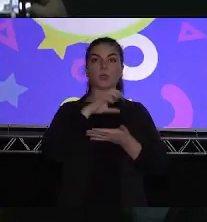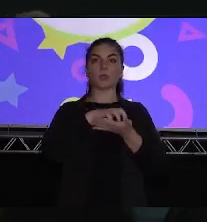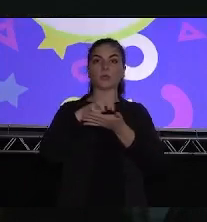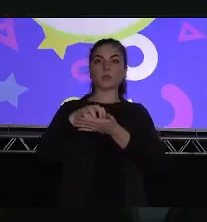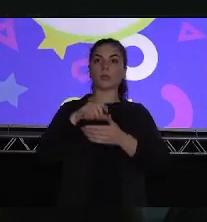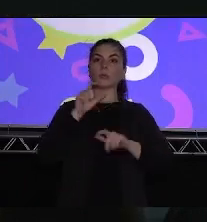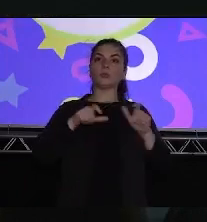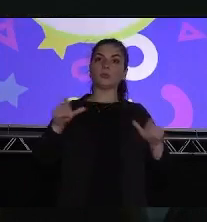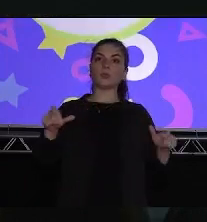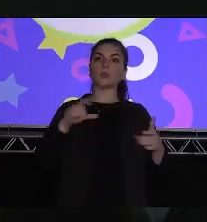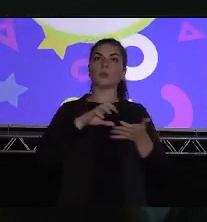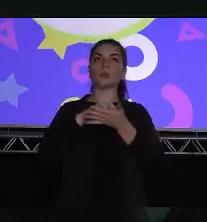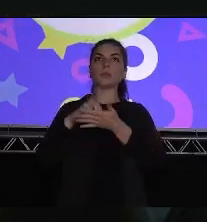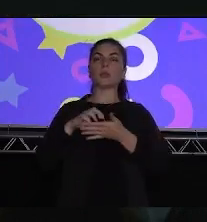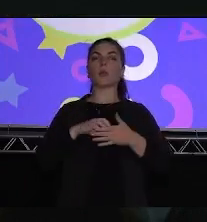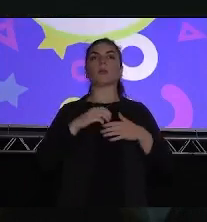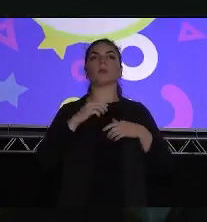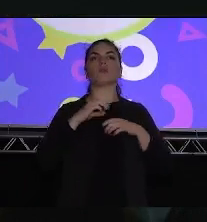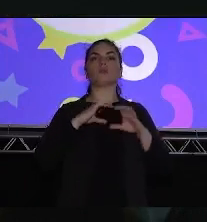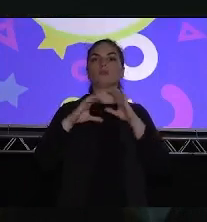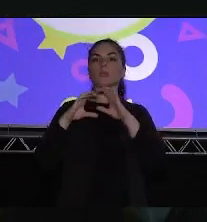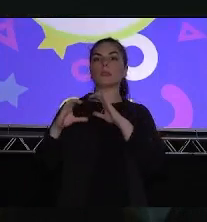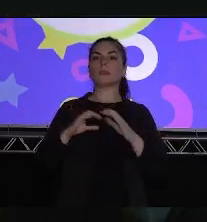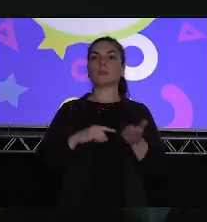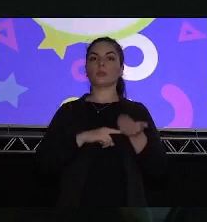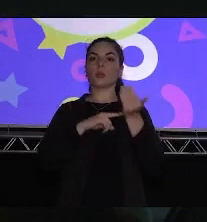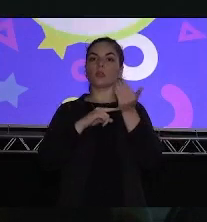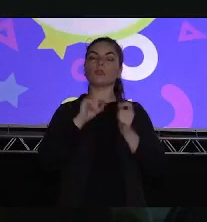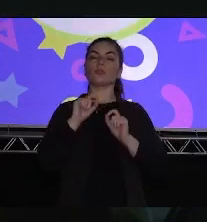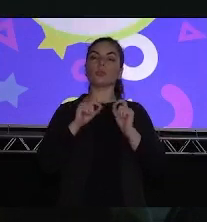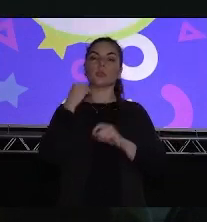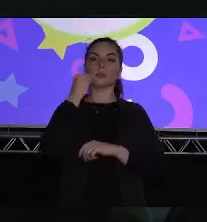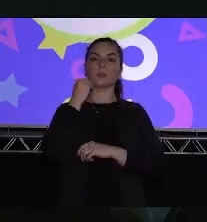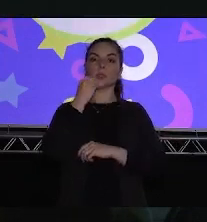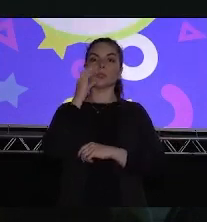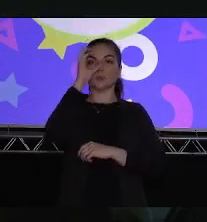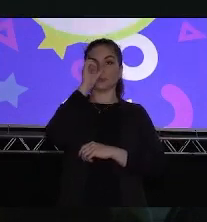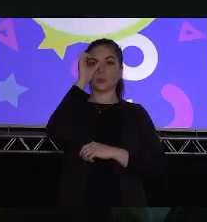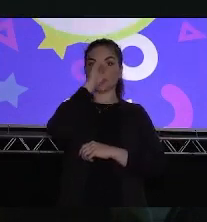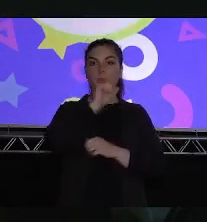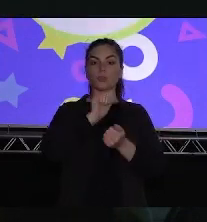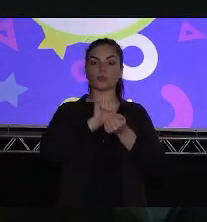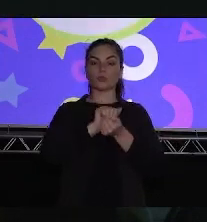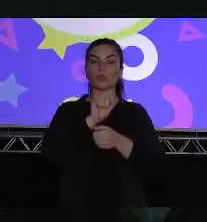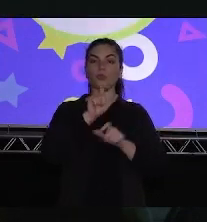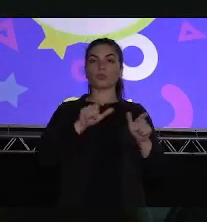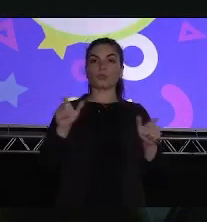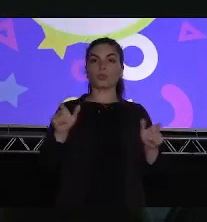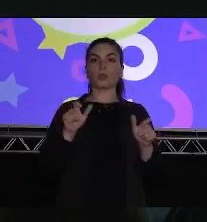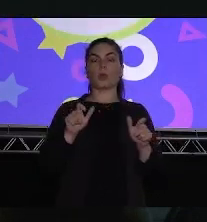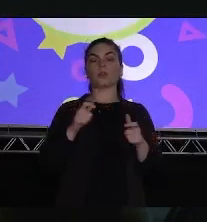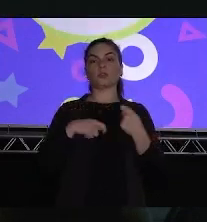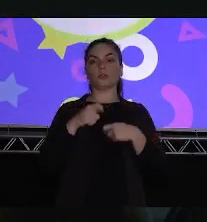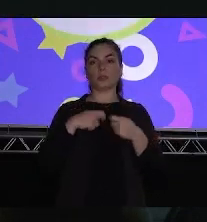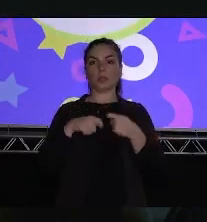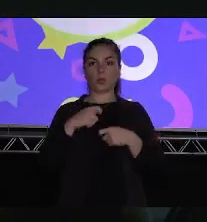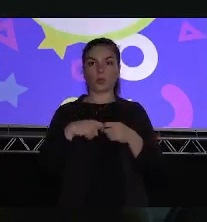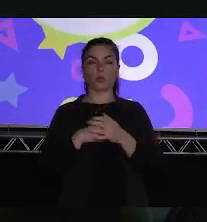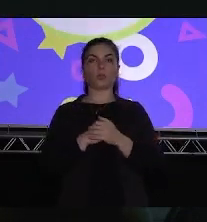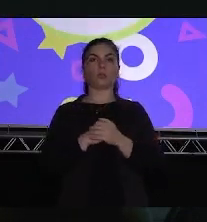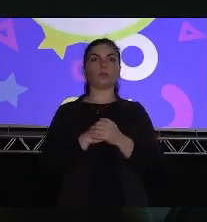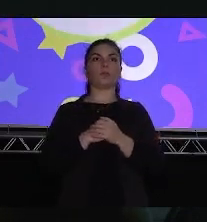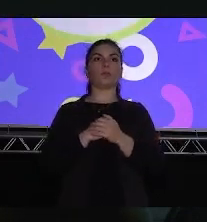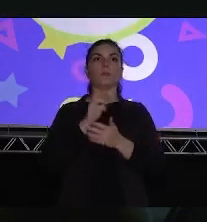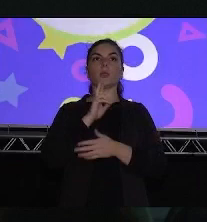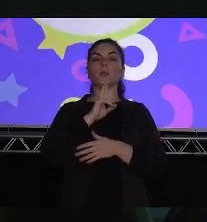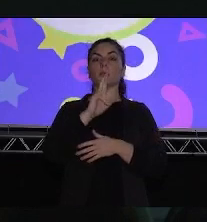de comunicação, de tecnologia, de experiências de aprendizagem, juntamente com as nossas unidades de negócio. Responder